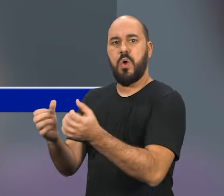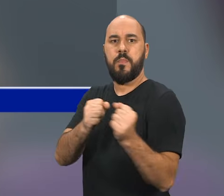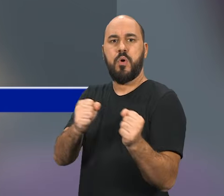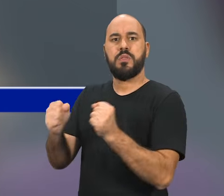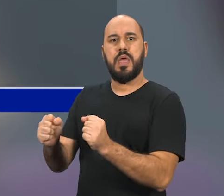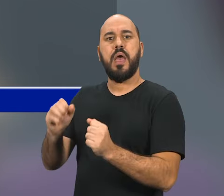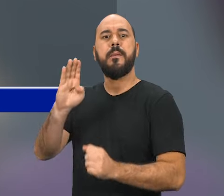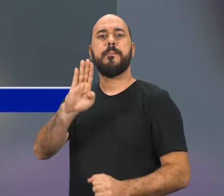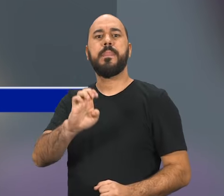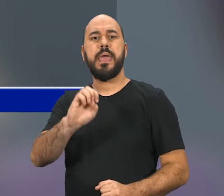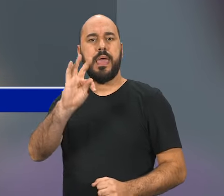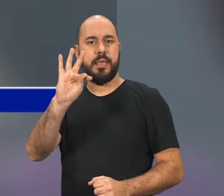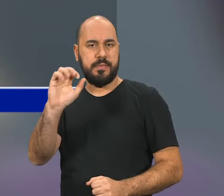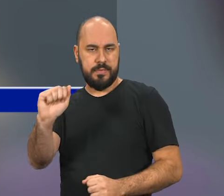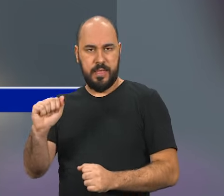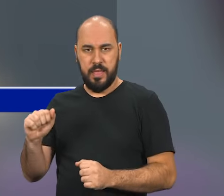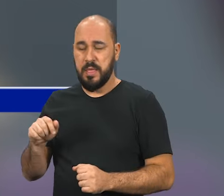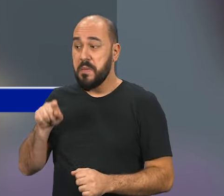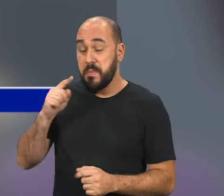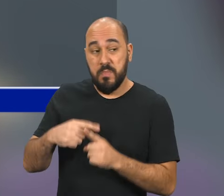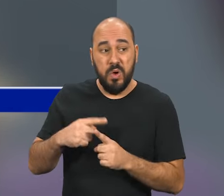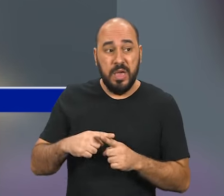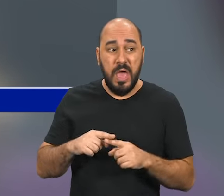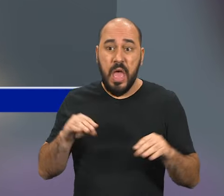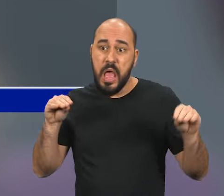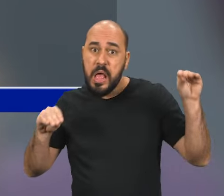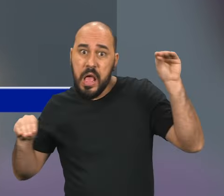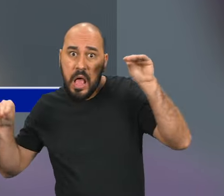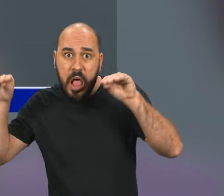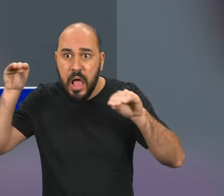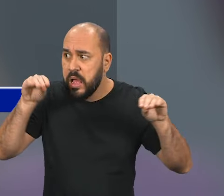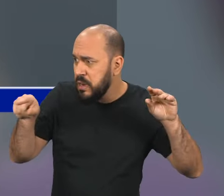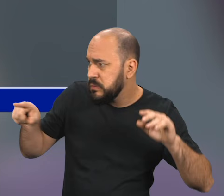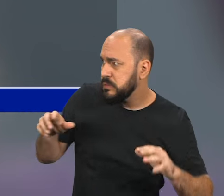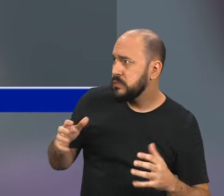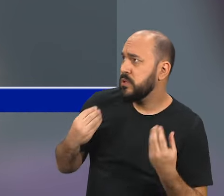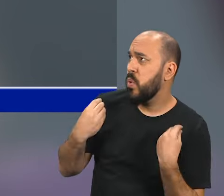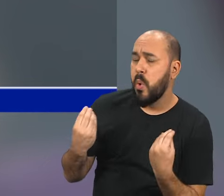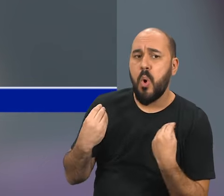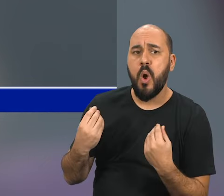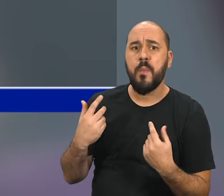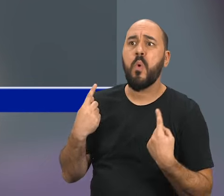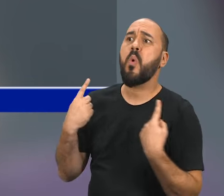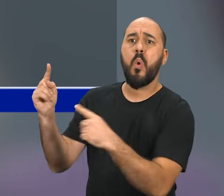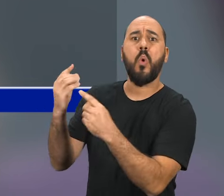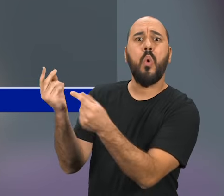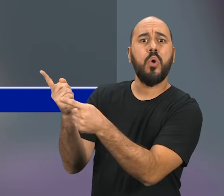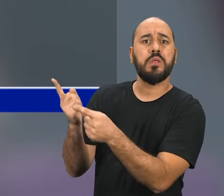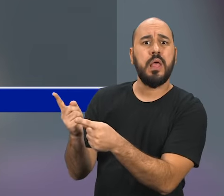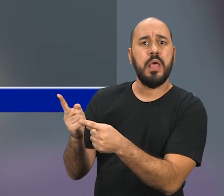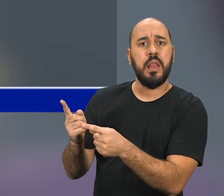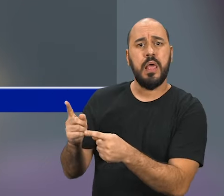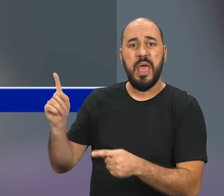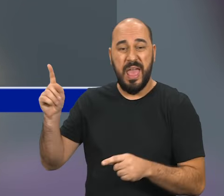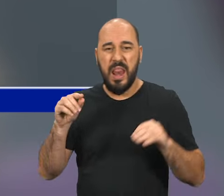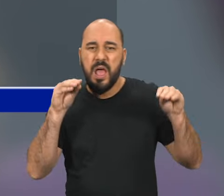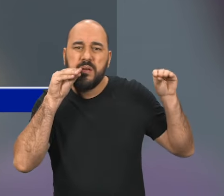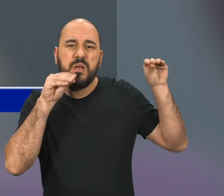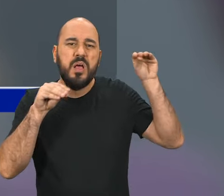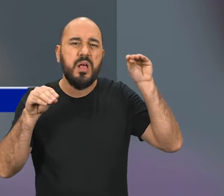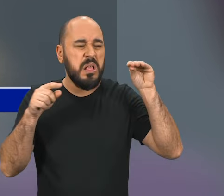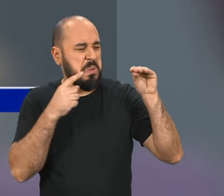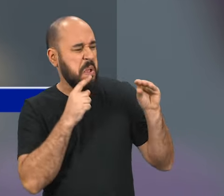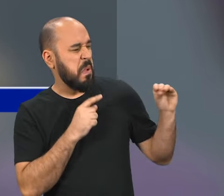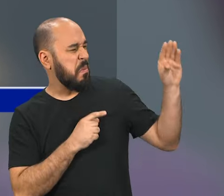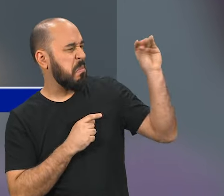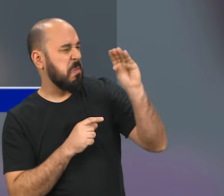dizendo: quem é semelhante à besta e quem pode pelejar contra ela? Olha o verso 5. E foi-lhe dado uma boca que proferia arrogâncias e blasfêmias,